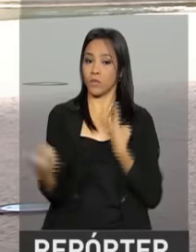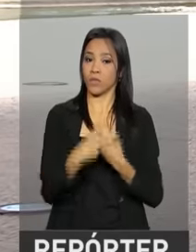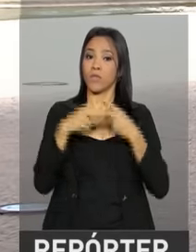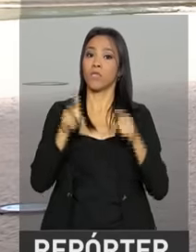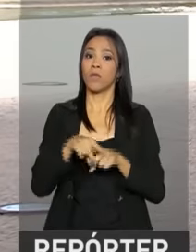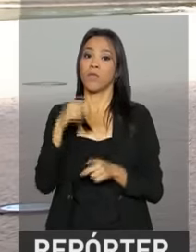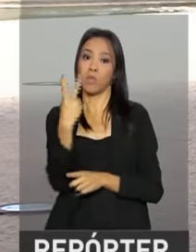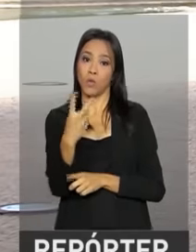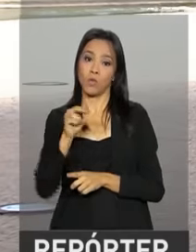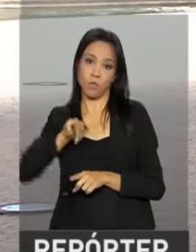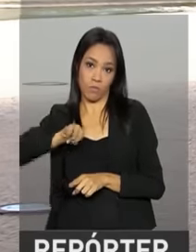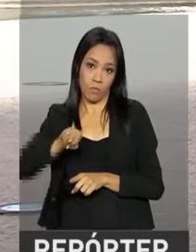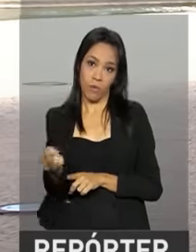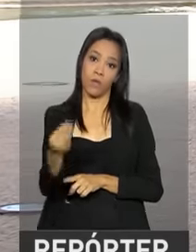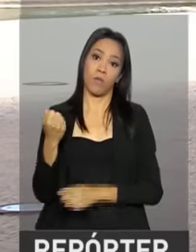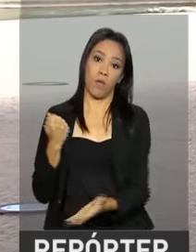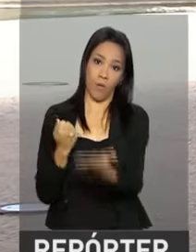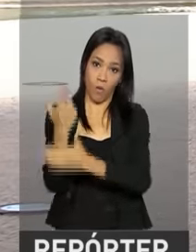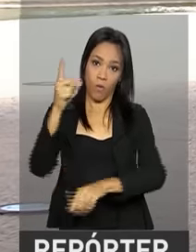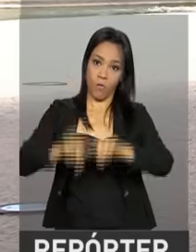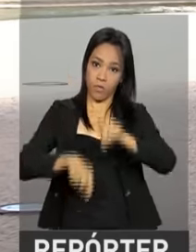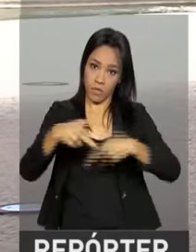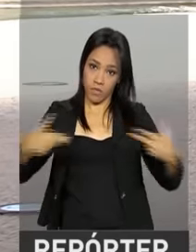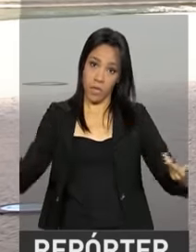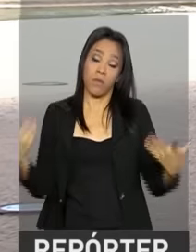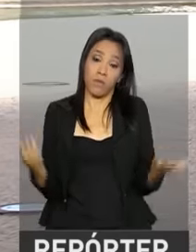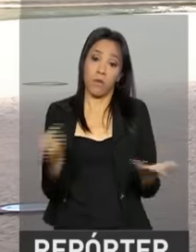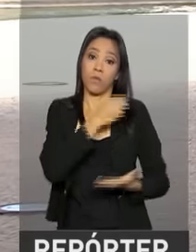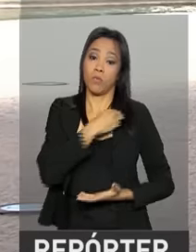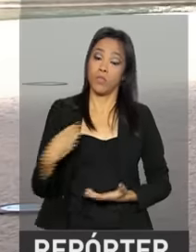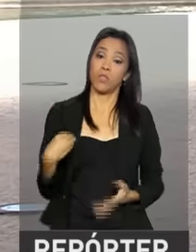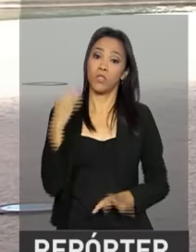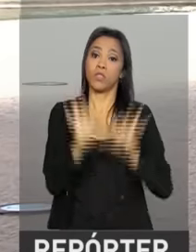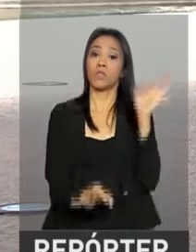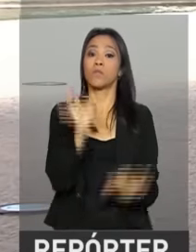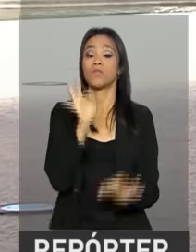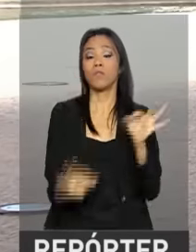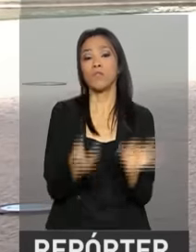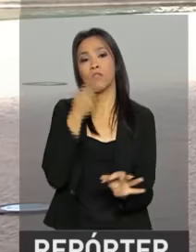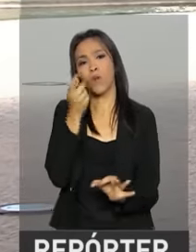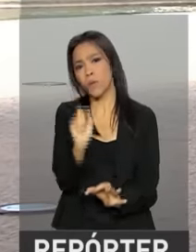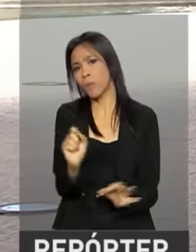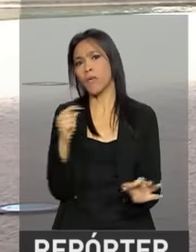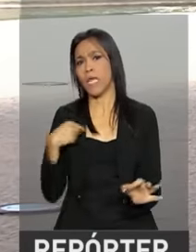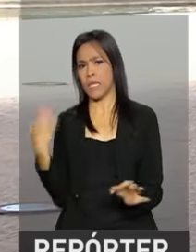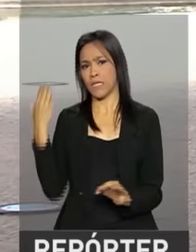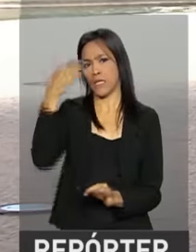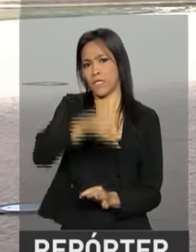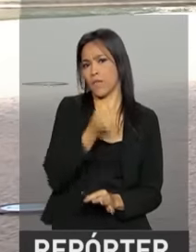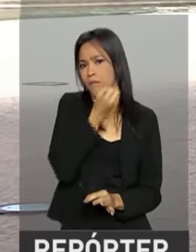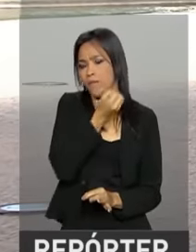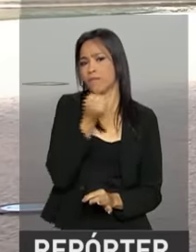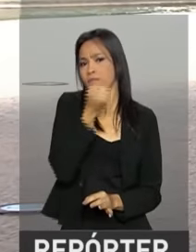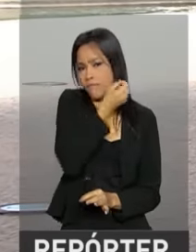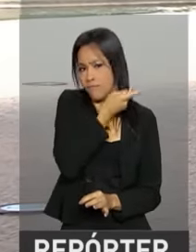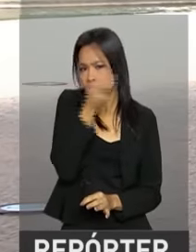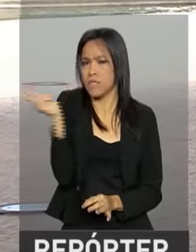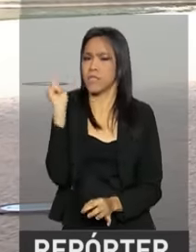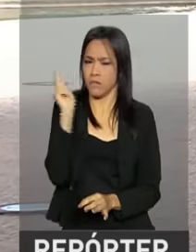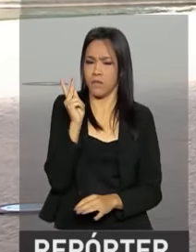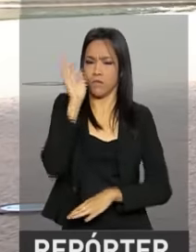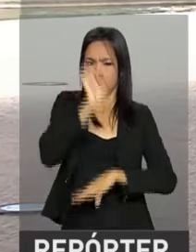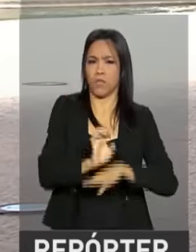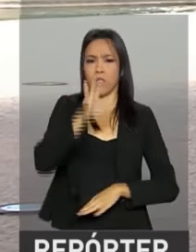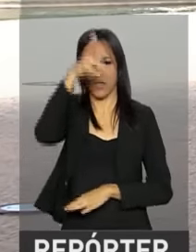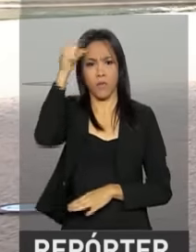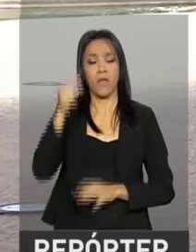a compra de equipamentos o ministro da Justiça Alexandre de Moraes anunciou também nessa visita a Manaus que ele deve liberar aí durante o